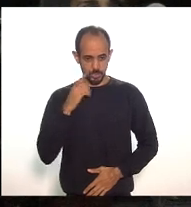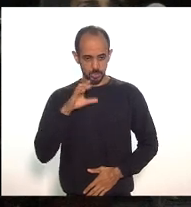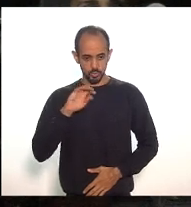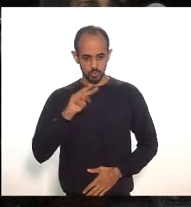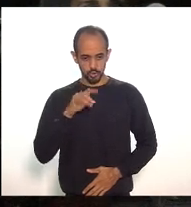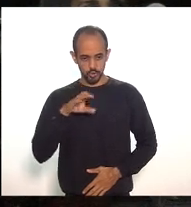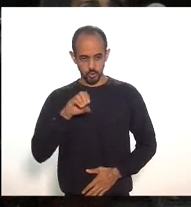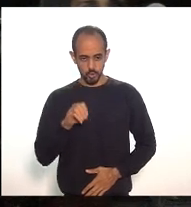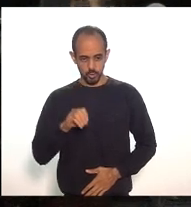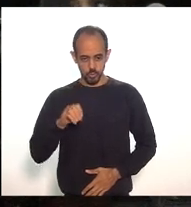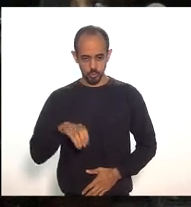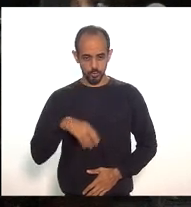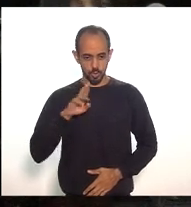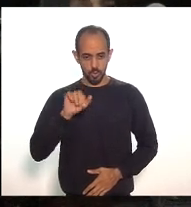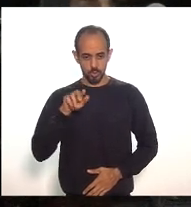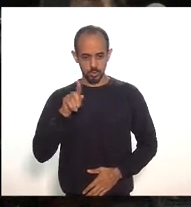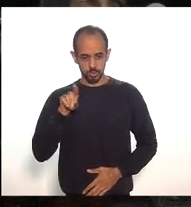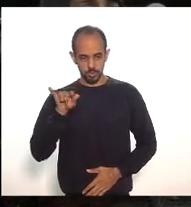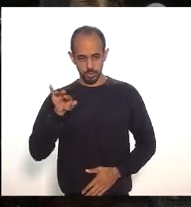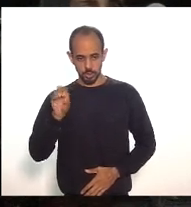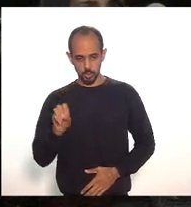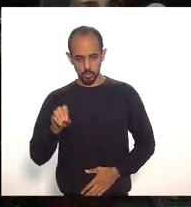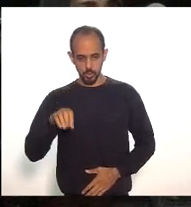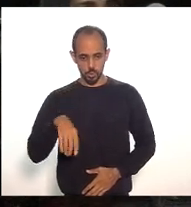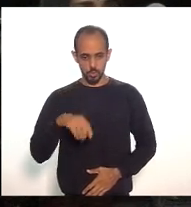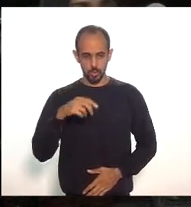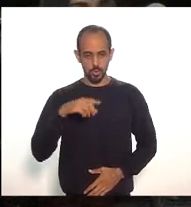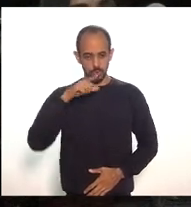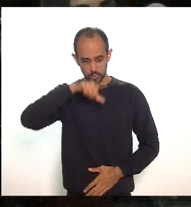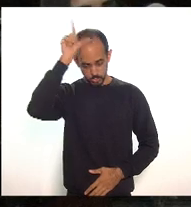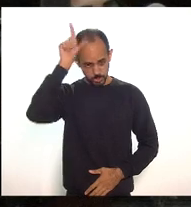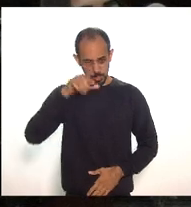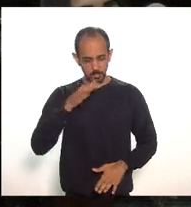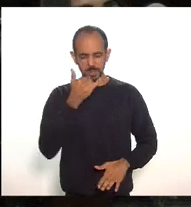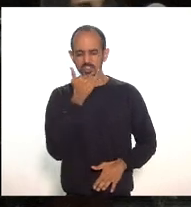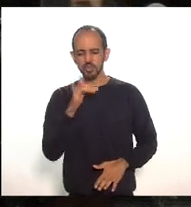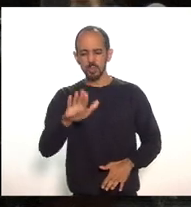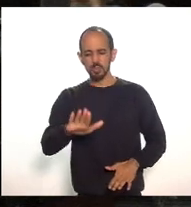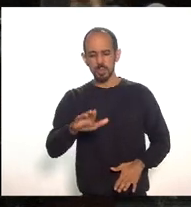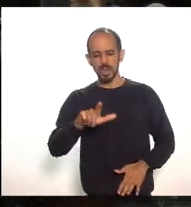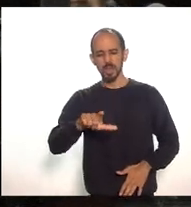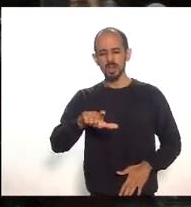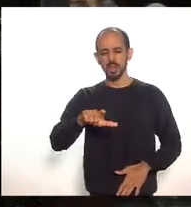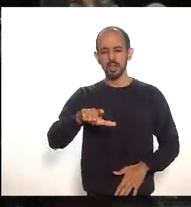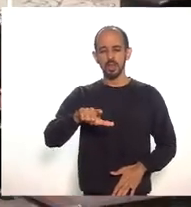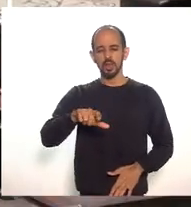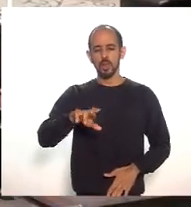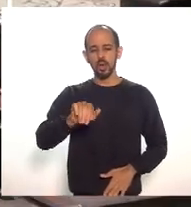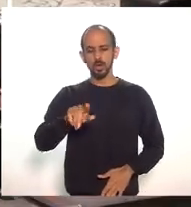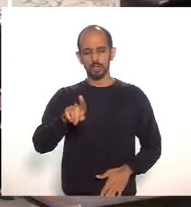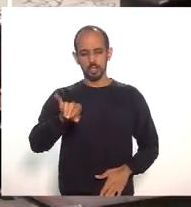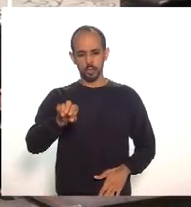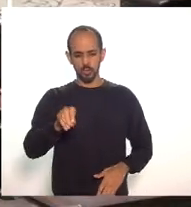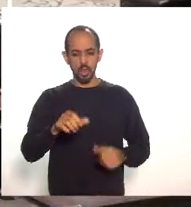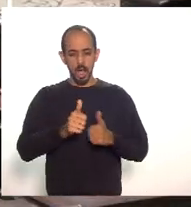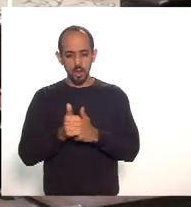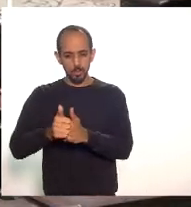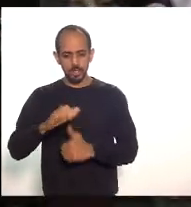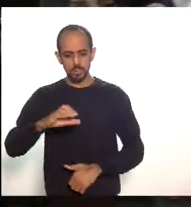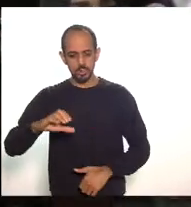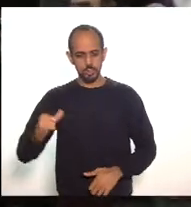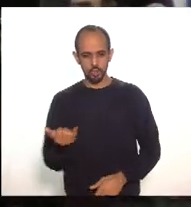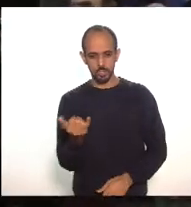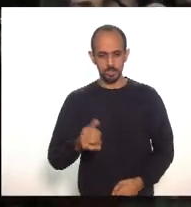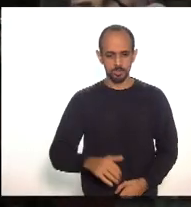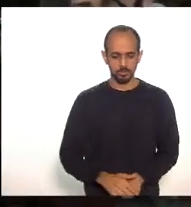resultado Deputado Rodrigo Amorim estado nos pau Rodrigo Amorim tá na tá no plenário acompanha STJ Presidente